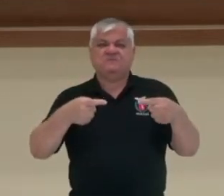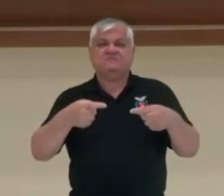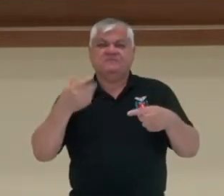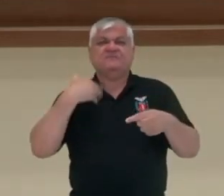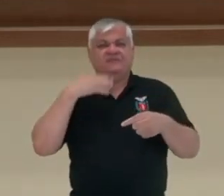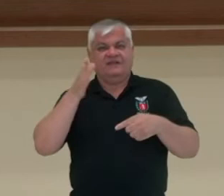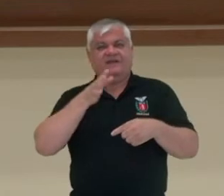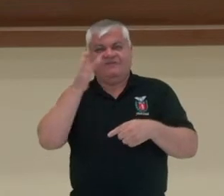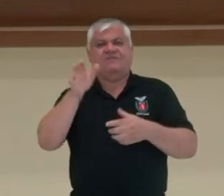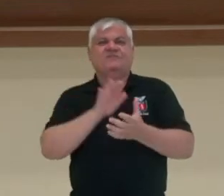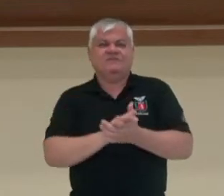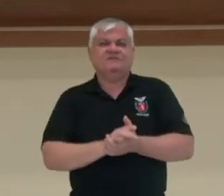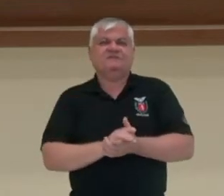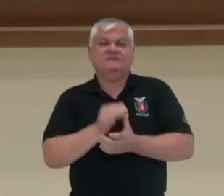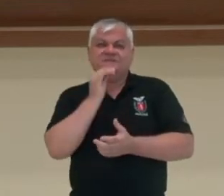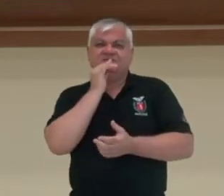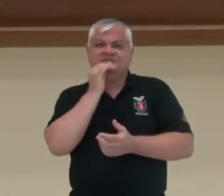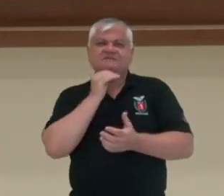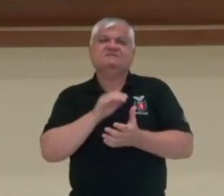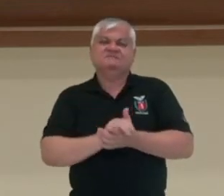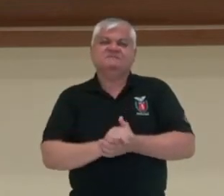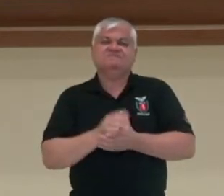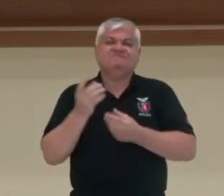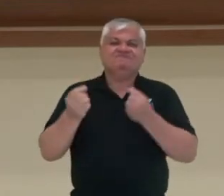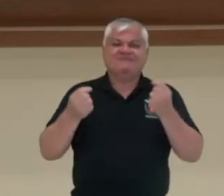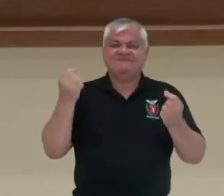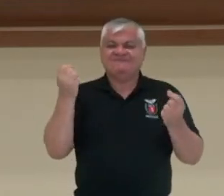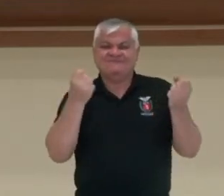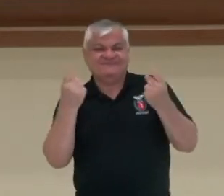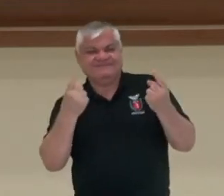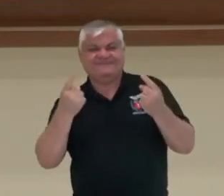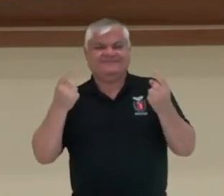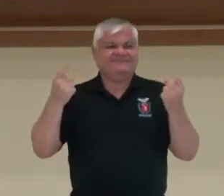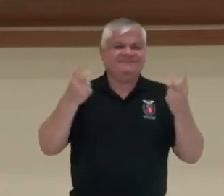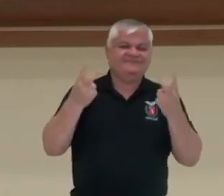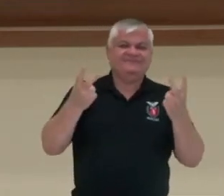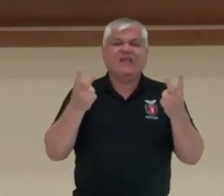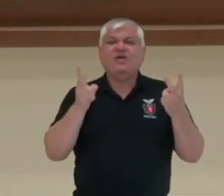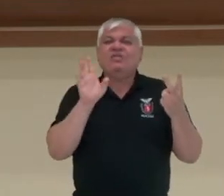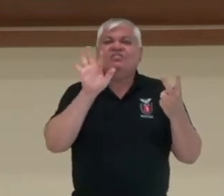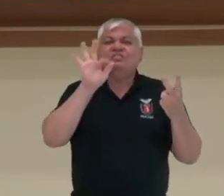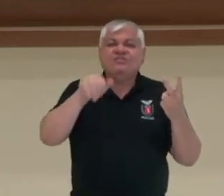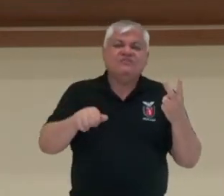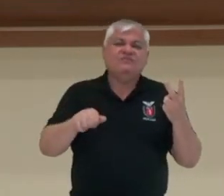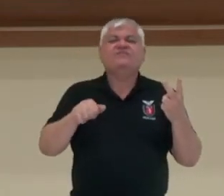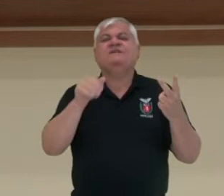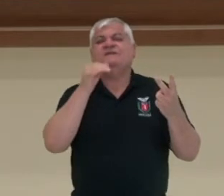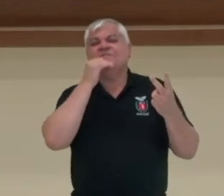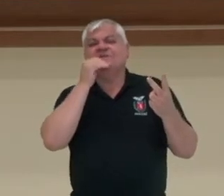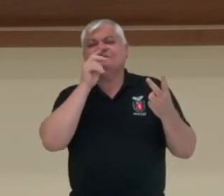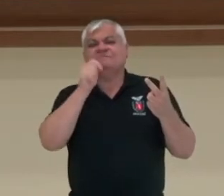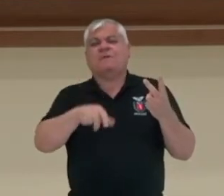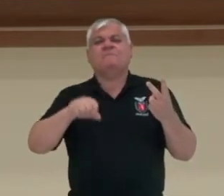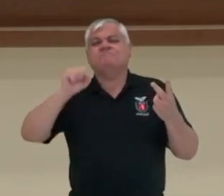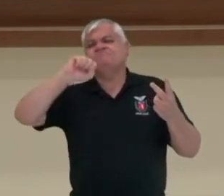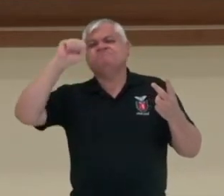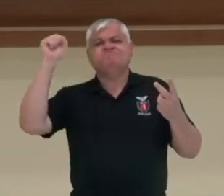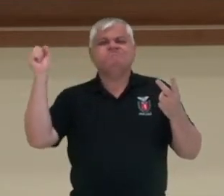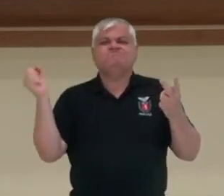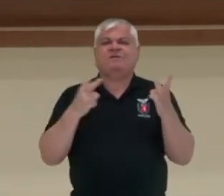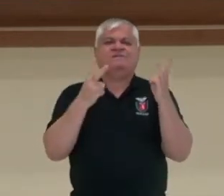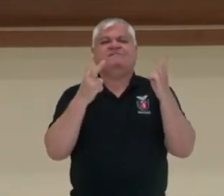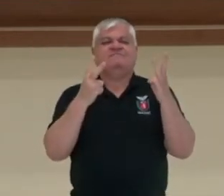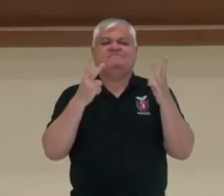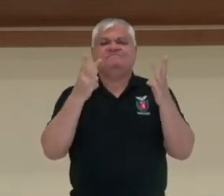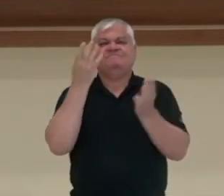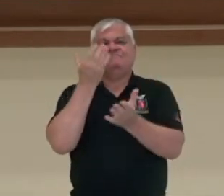esse empate aí, foi para esse round para desempatar. E bem no finalzinho, né, na pontuação ali, ela perdeu por pouquinho,